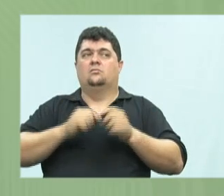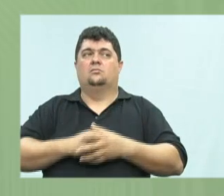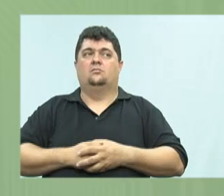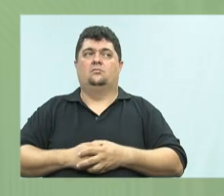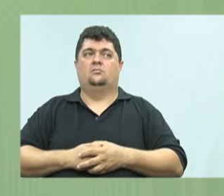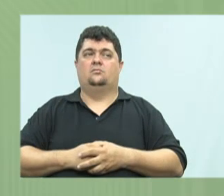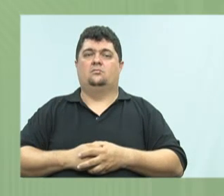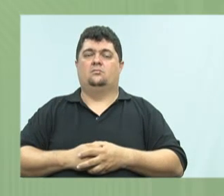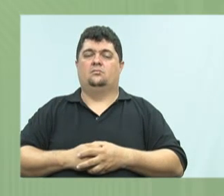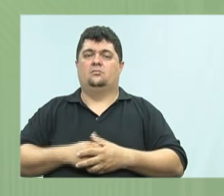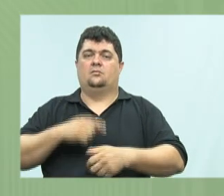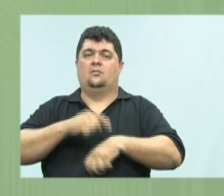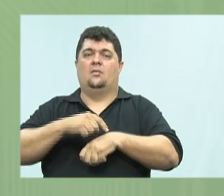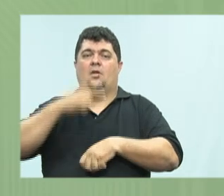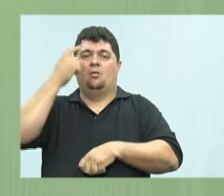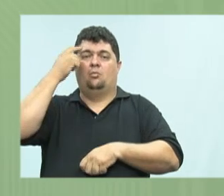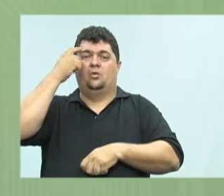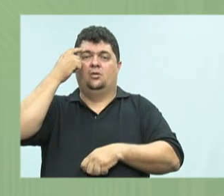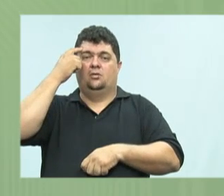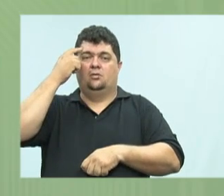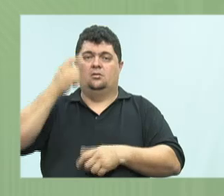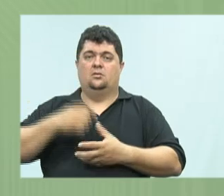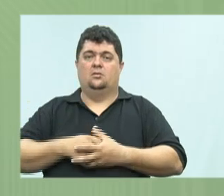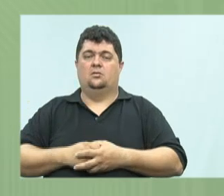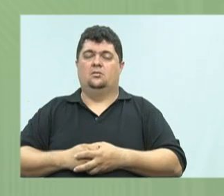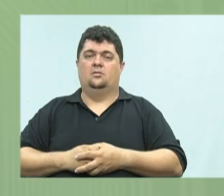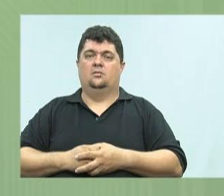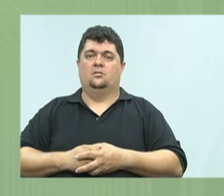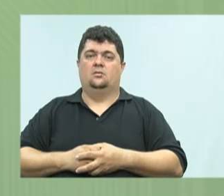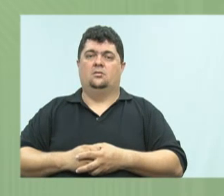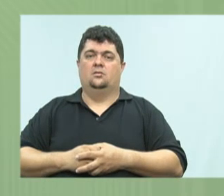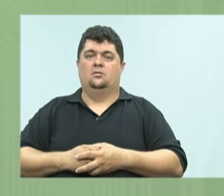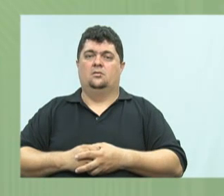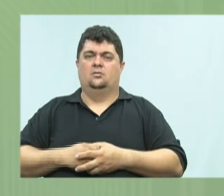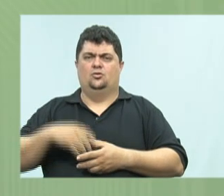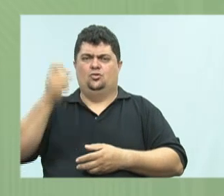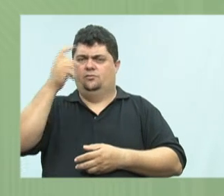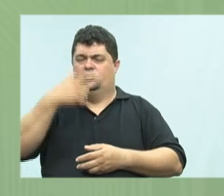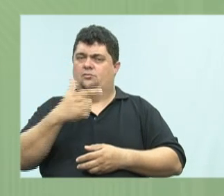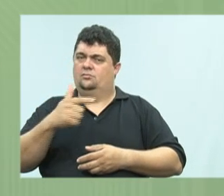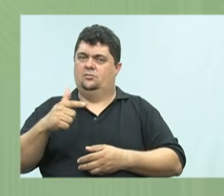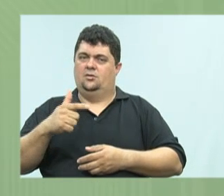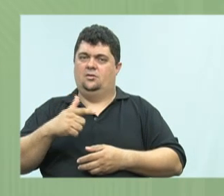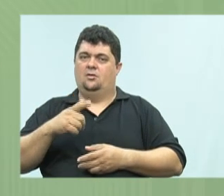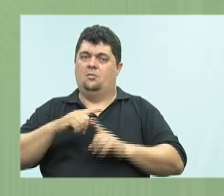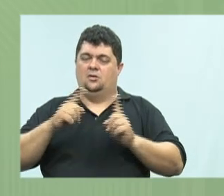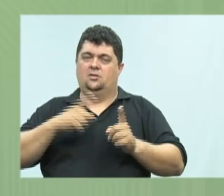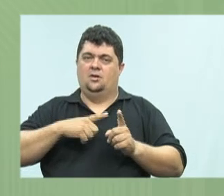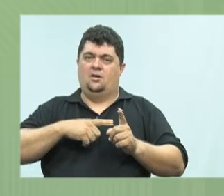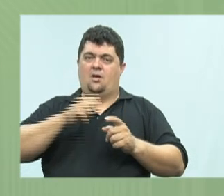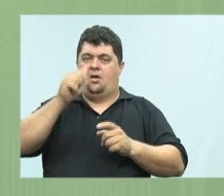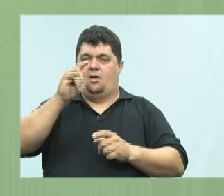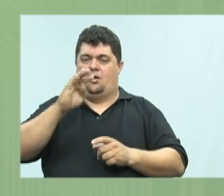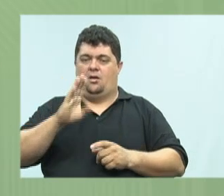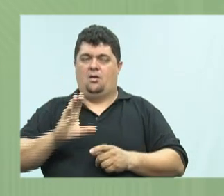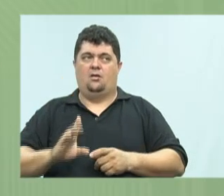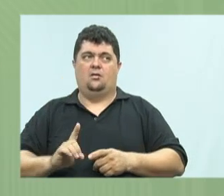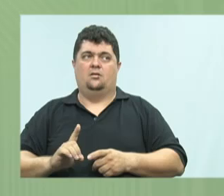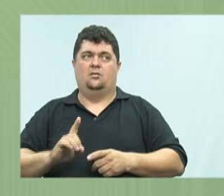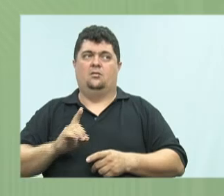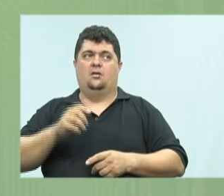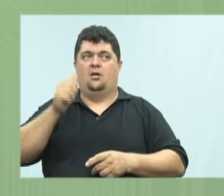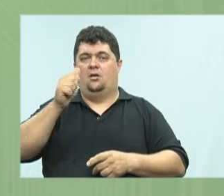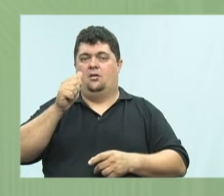dar um tempinho para você pensar, obviamente que não está tão complicado assim, mas nós temos as alternativas. A,